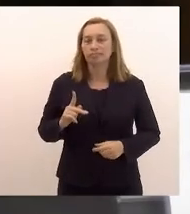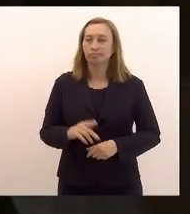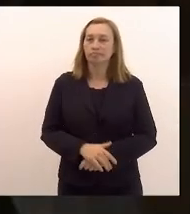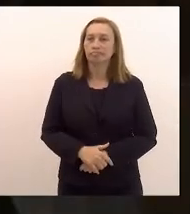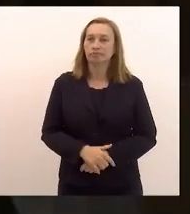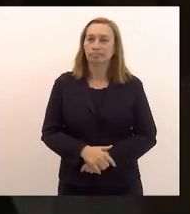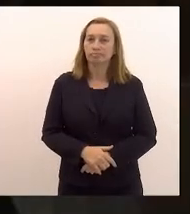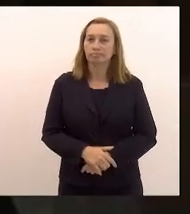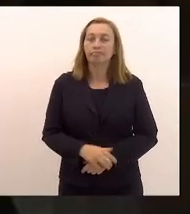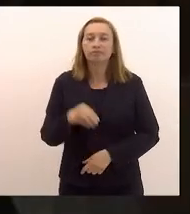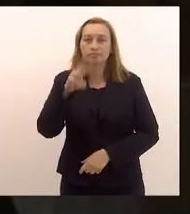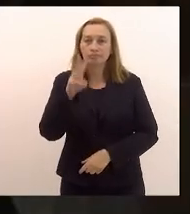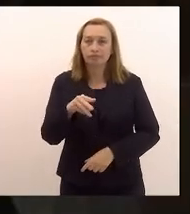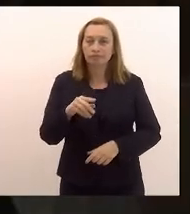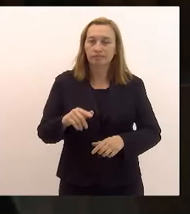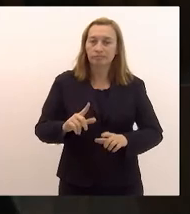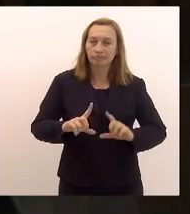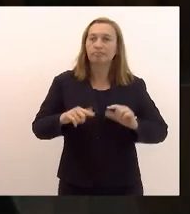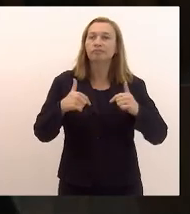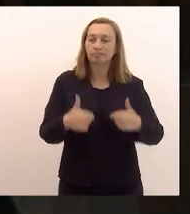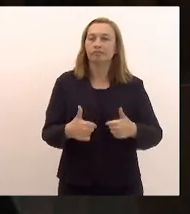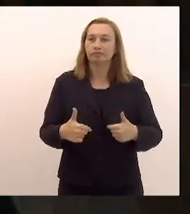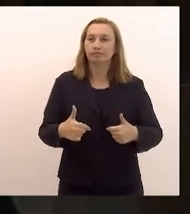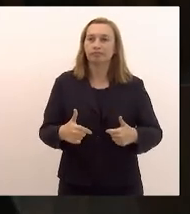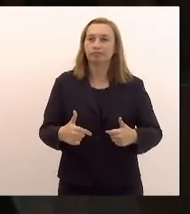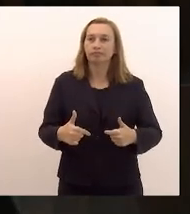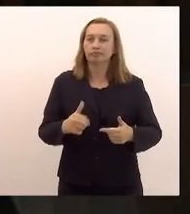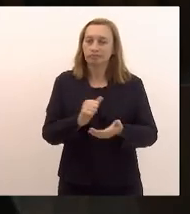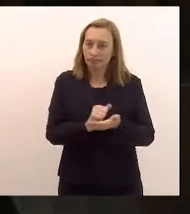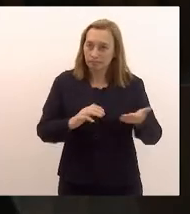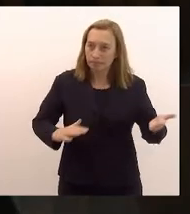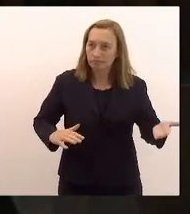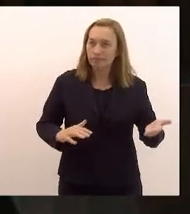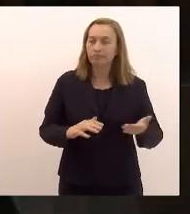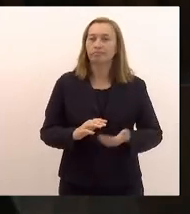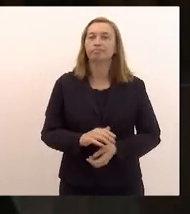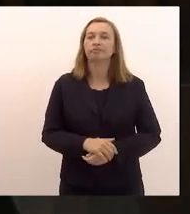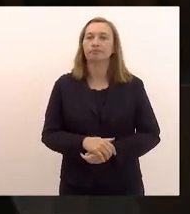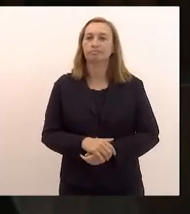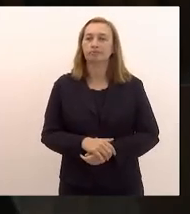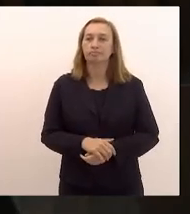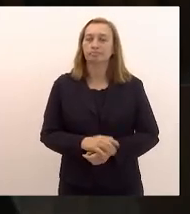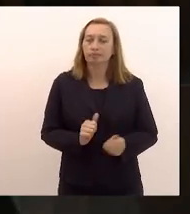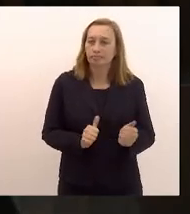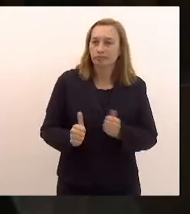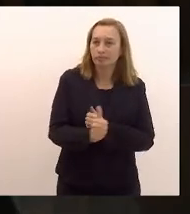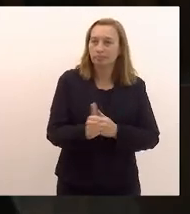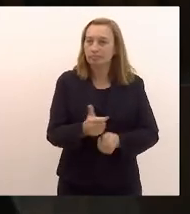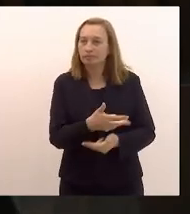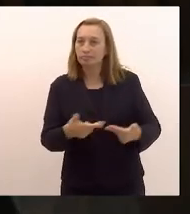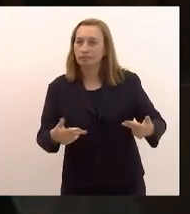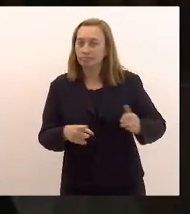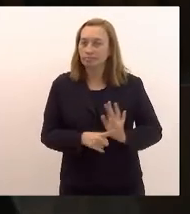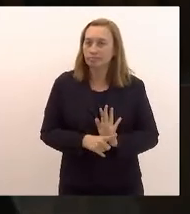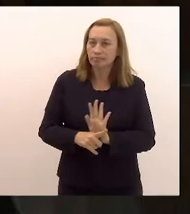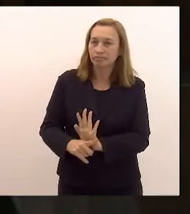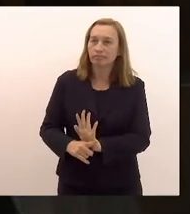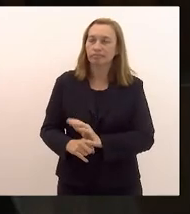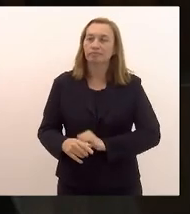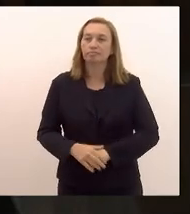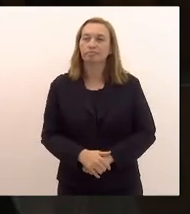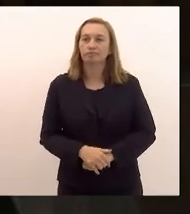é quem faz a máquina girar na atividade-meio e atividade-fim ali na Linha de Frente muitas vezes atendendo